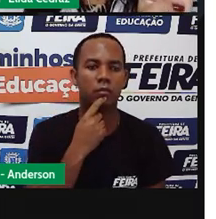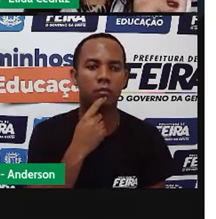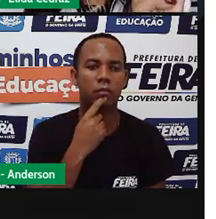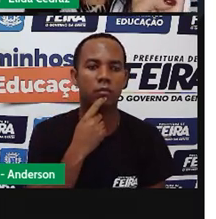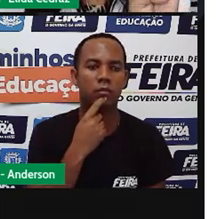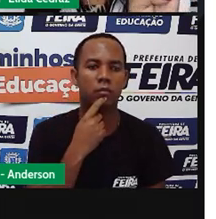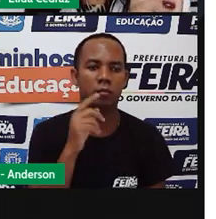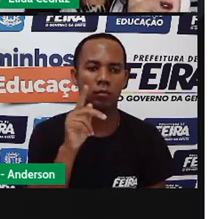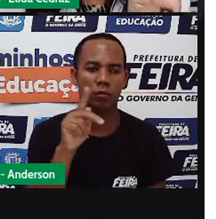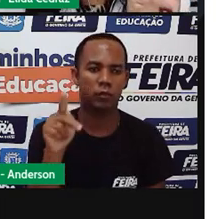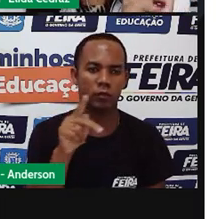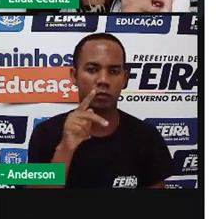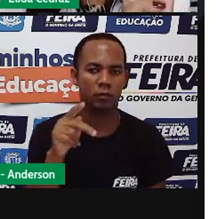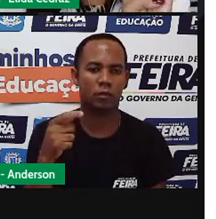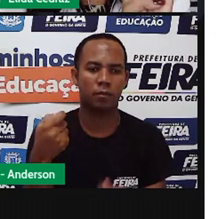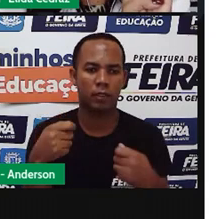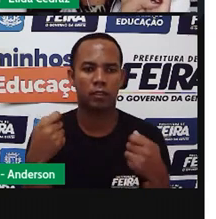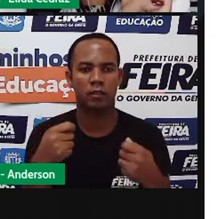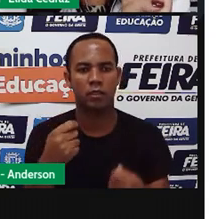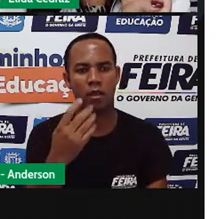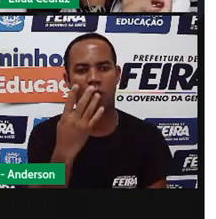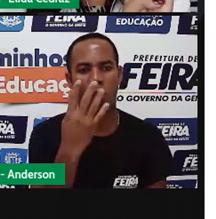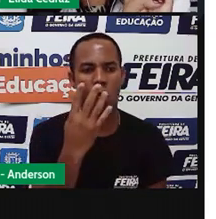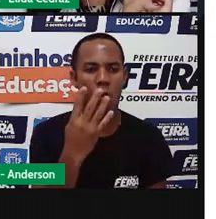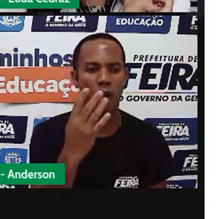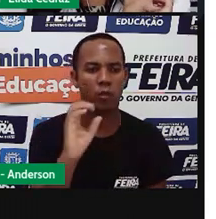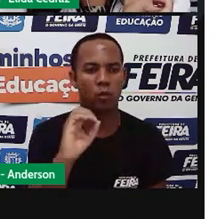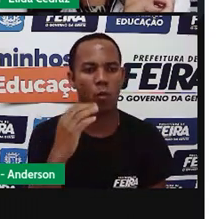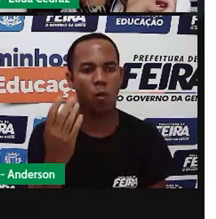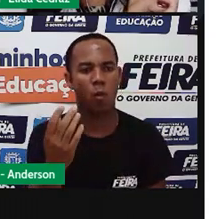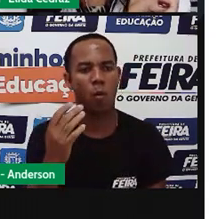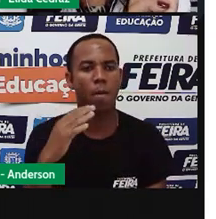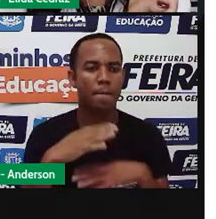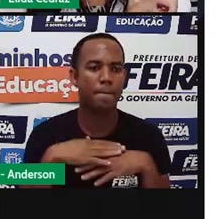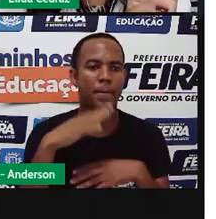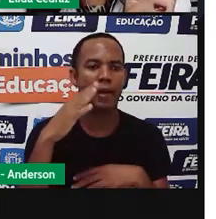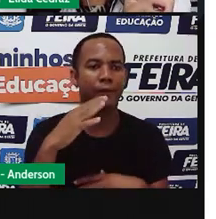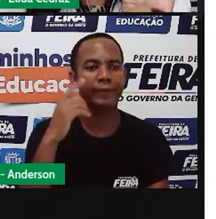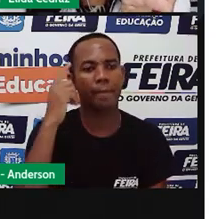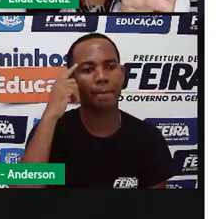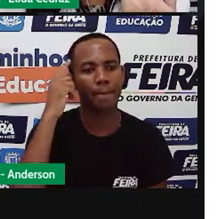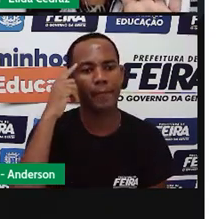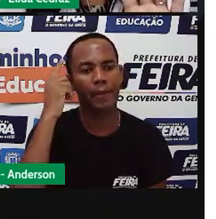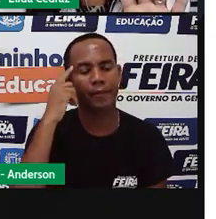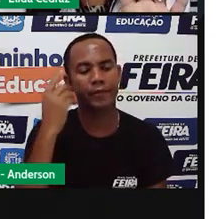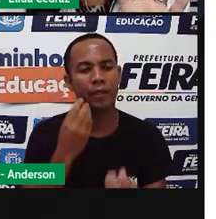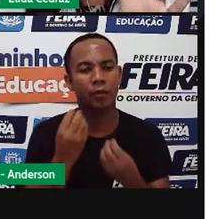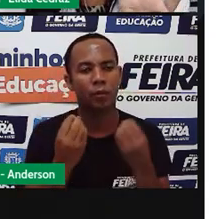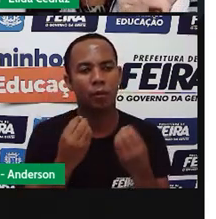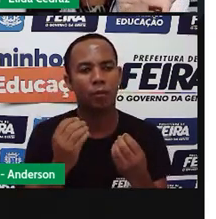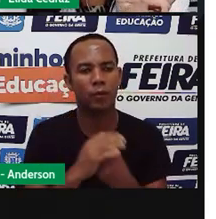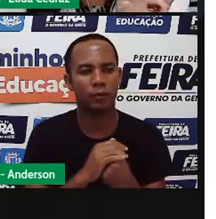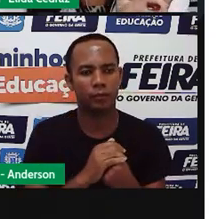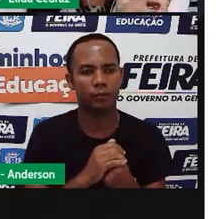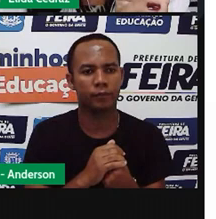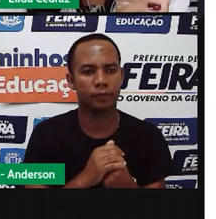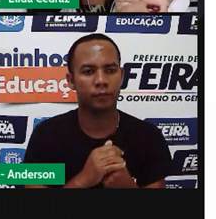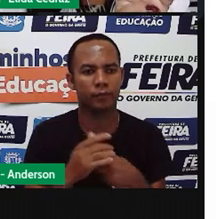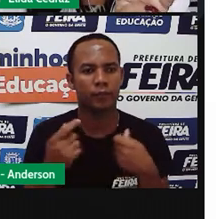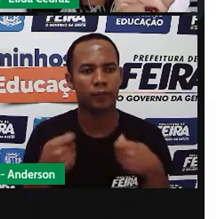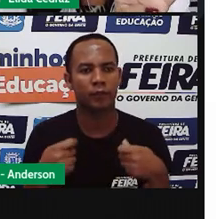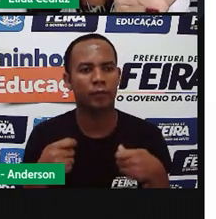A prova vai precisar só de 4 e a prova vai precisar de mais? Pensa aí, para 1 litro, a prova ia